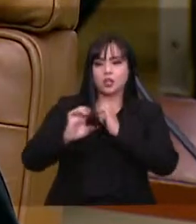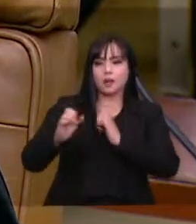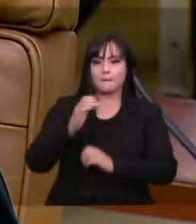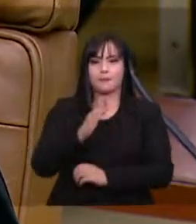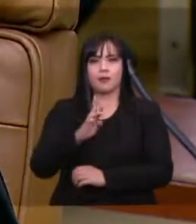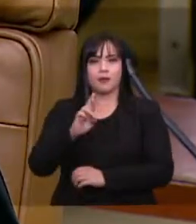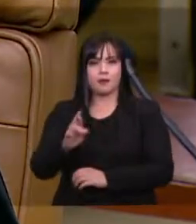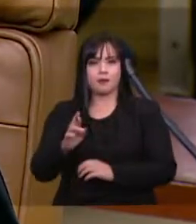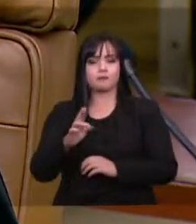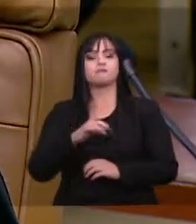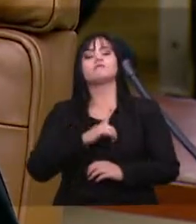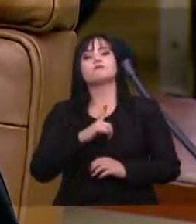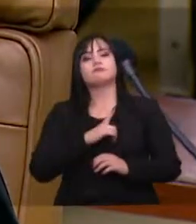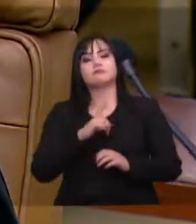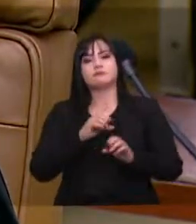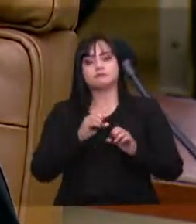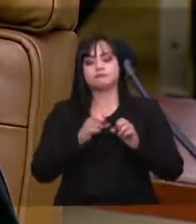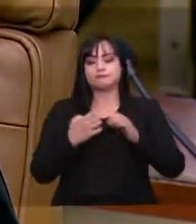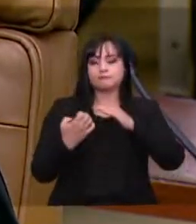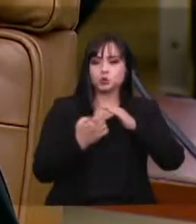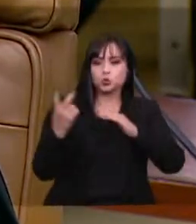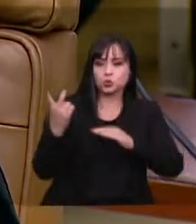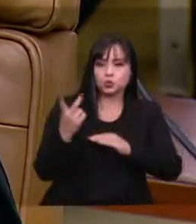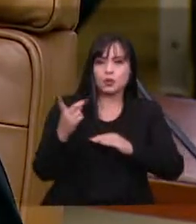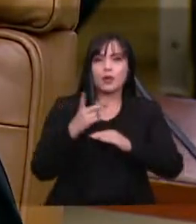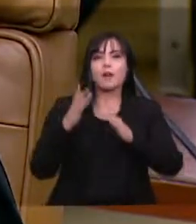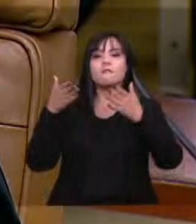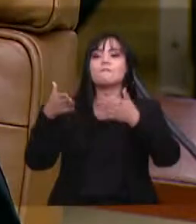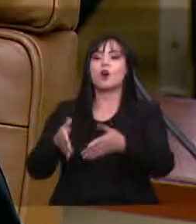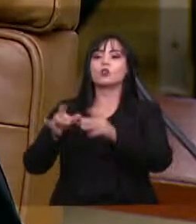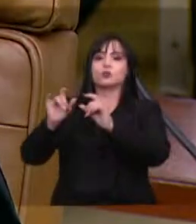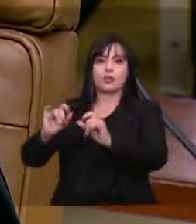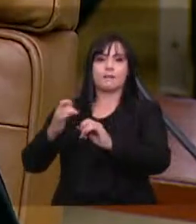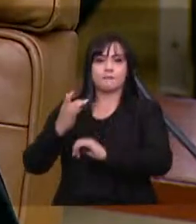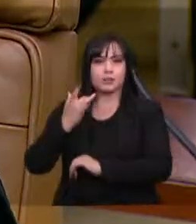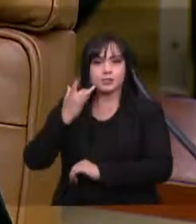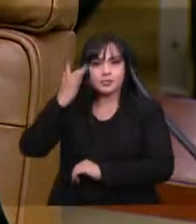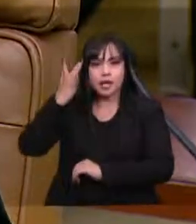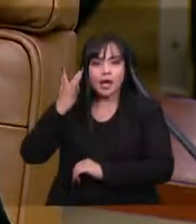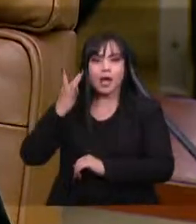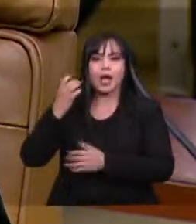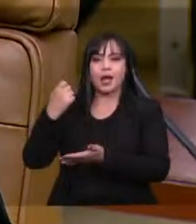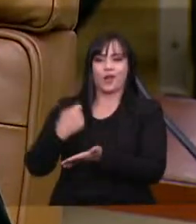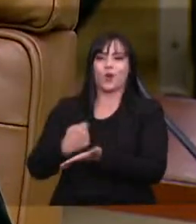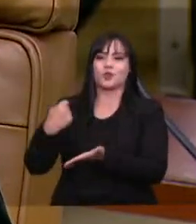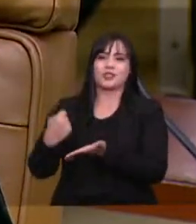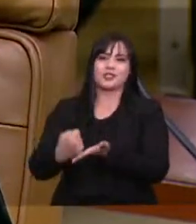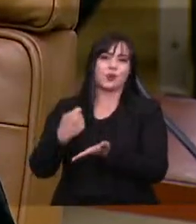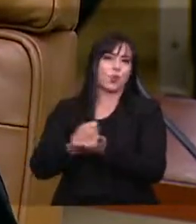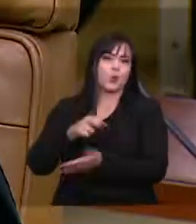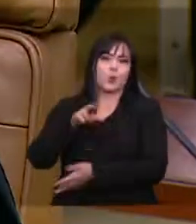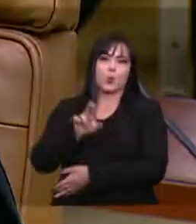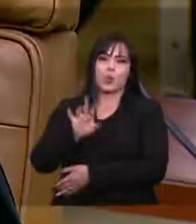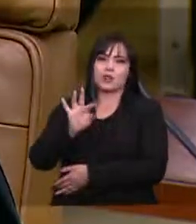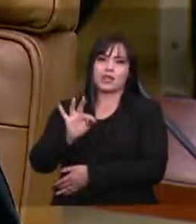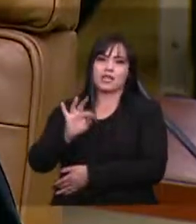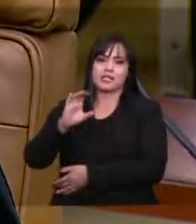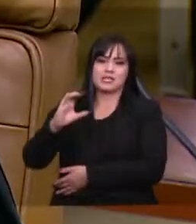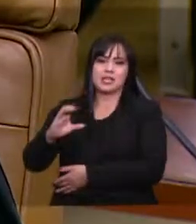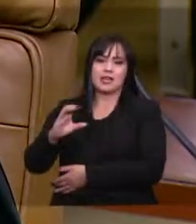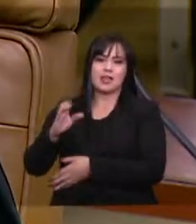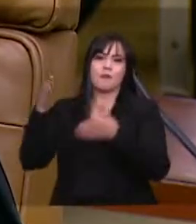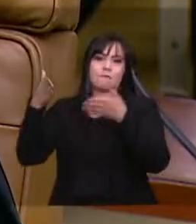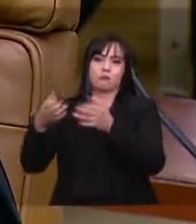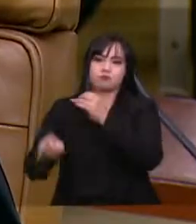distribuidora Para os fins específicos facilitação da contratação da UTC Para os